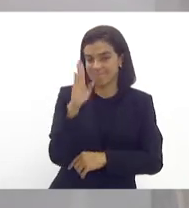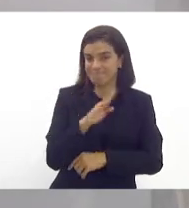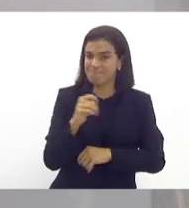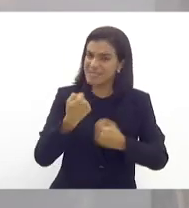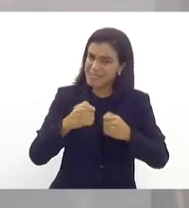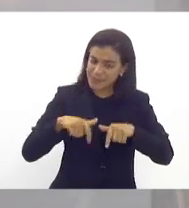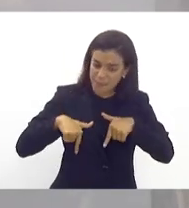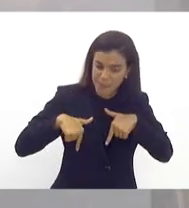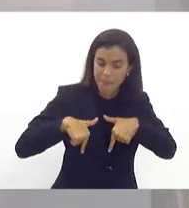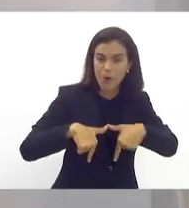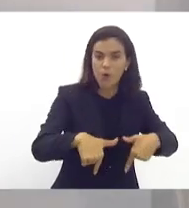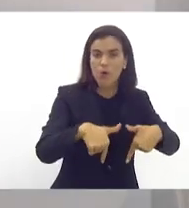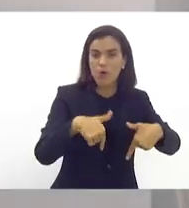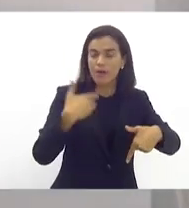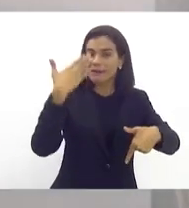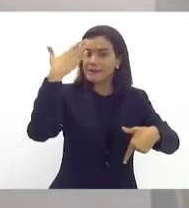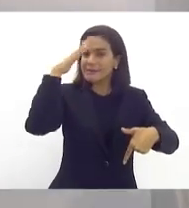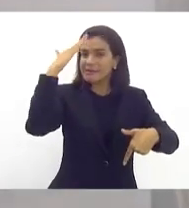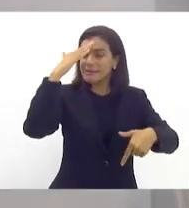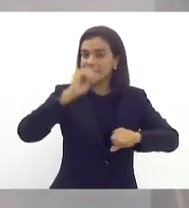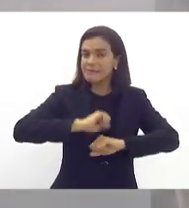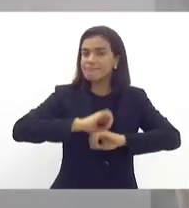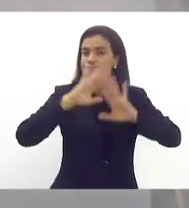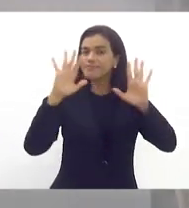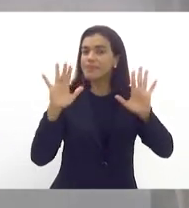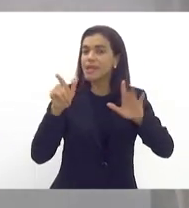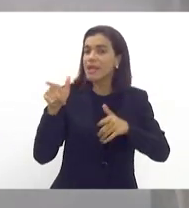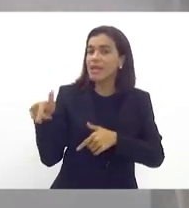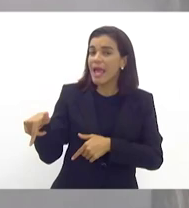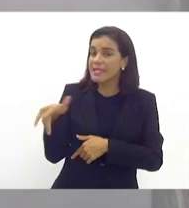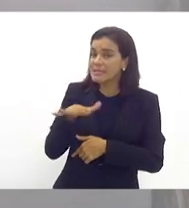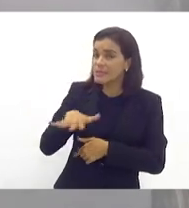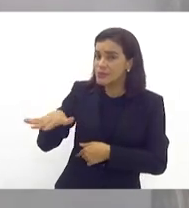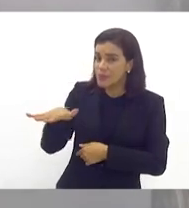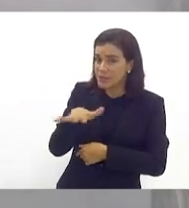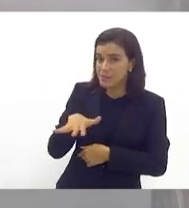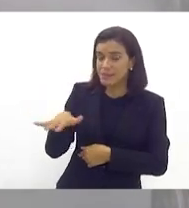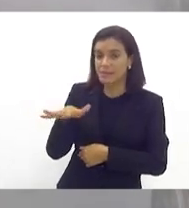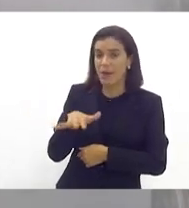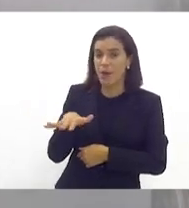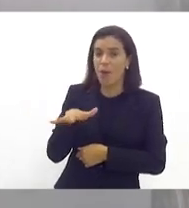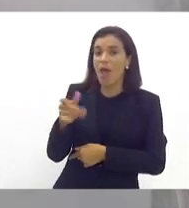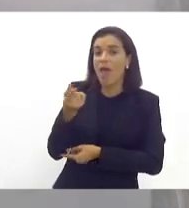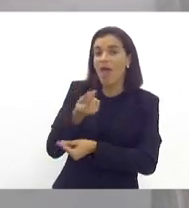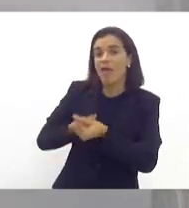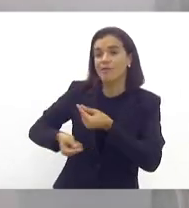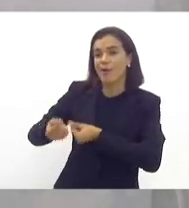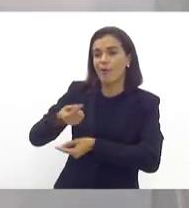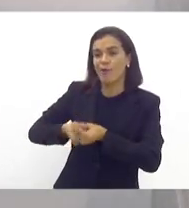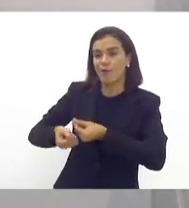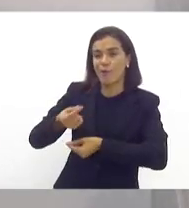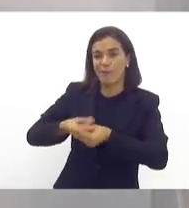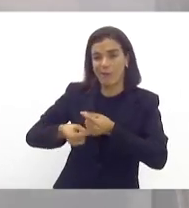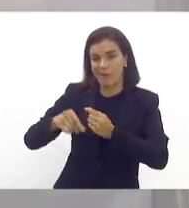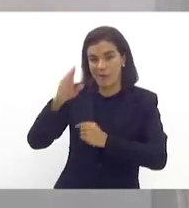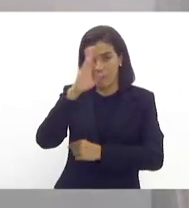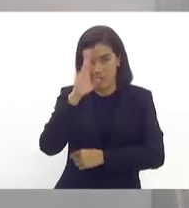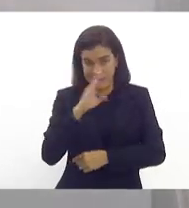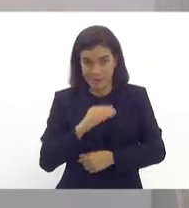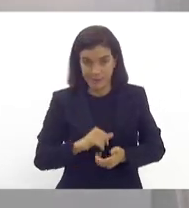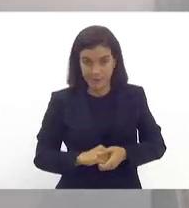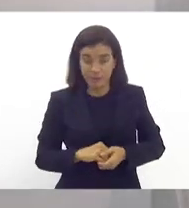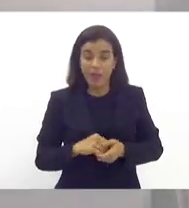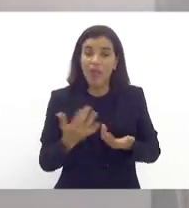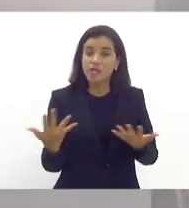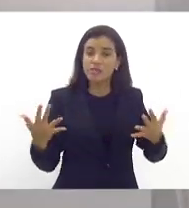reagir precisa entender que esse problema é um problema de econ omia brasileira é um problema de